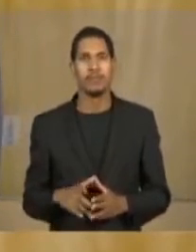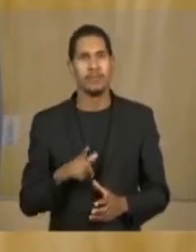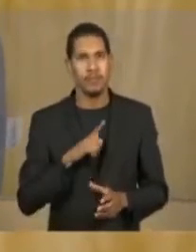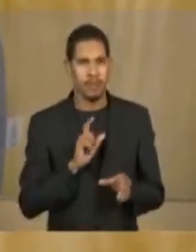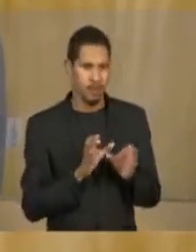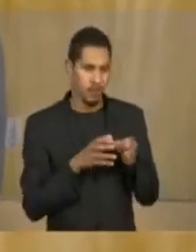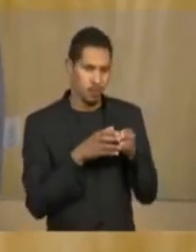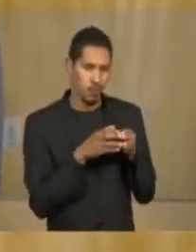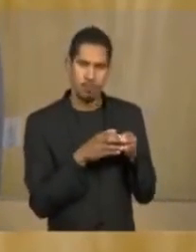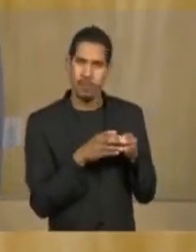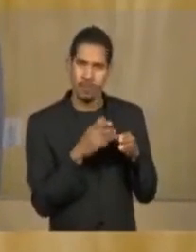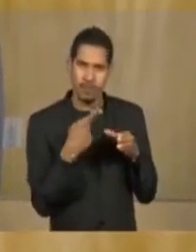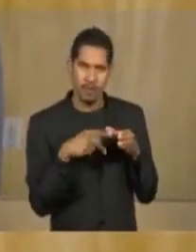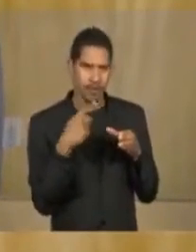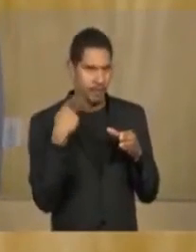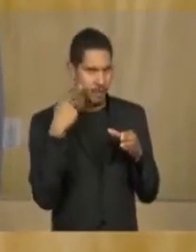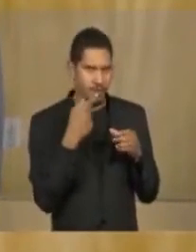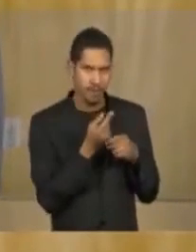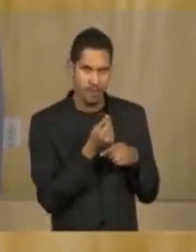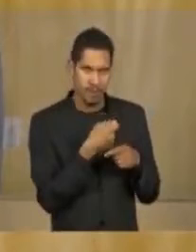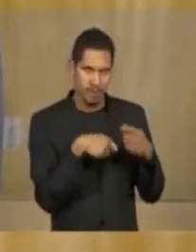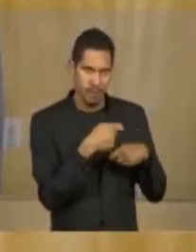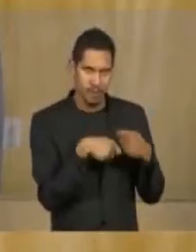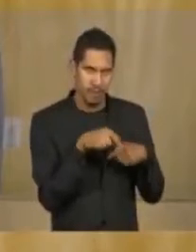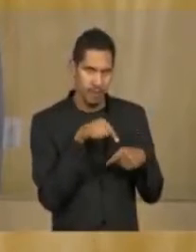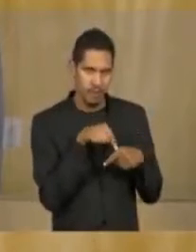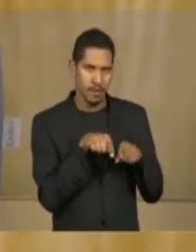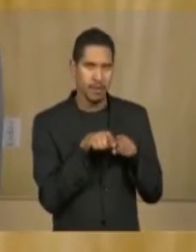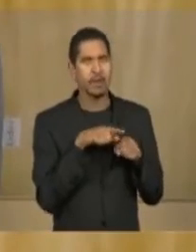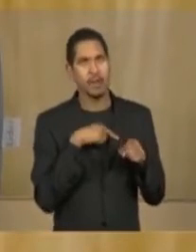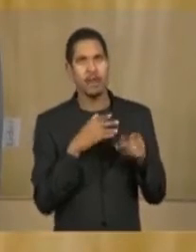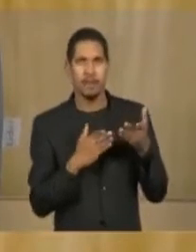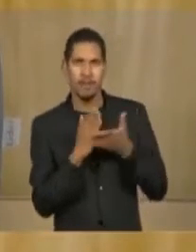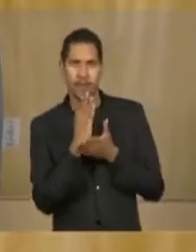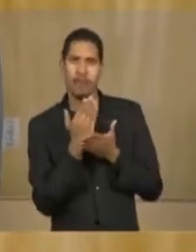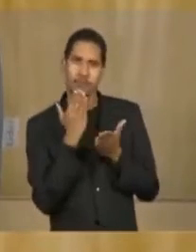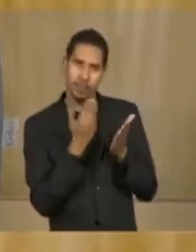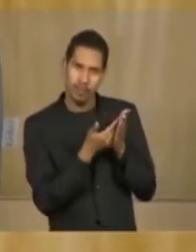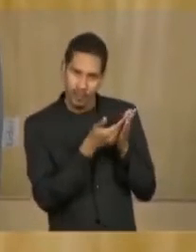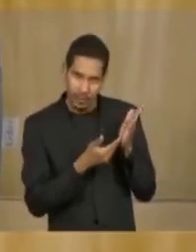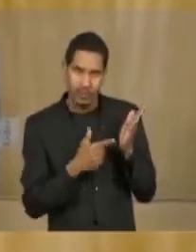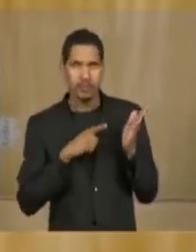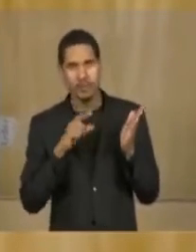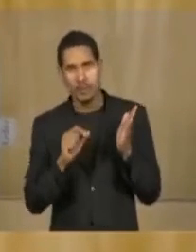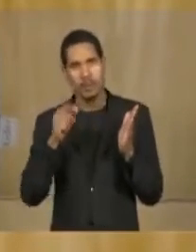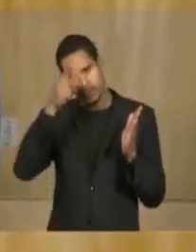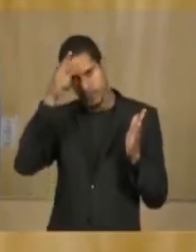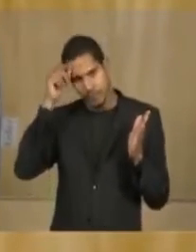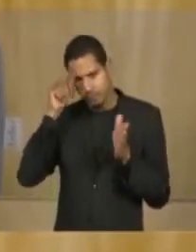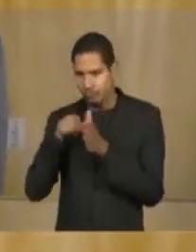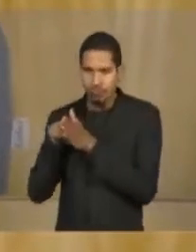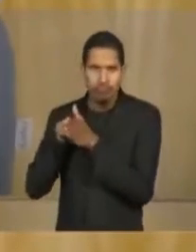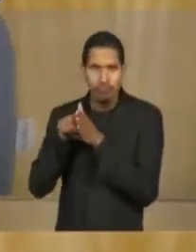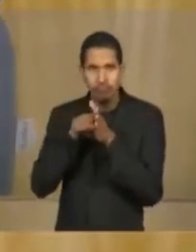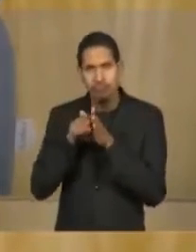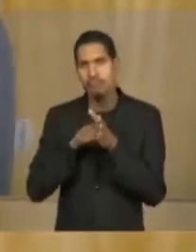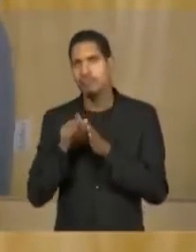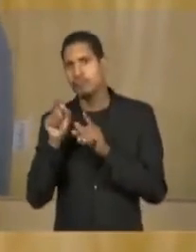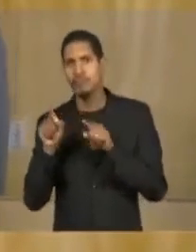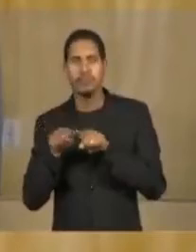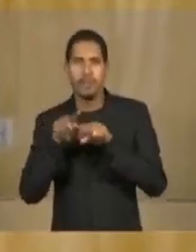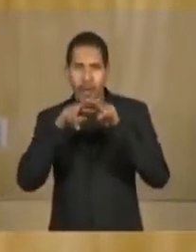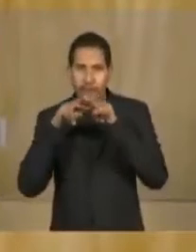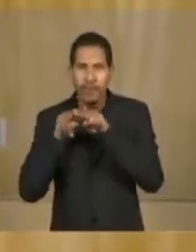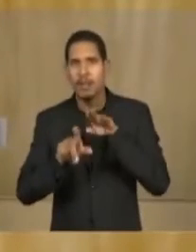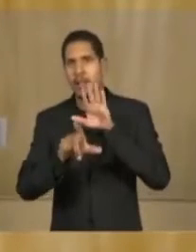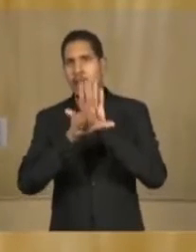Comissão de Finanças, nós aprovamos também um requerimento pedindo uma análise da Prefeitura em relação à lei que foi